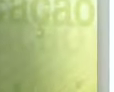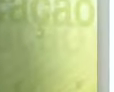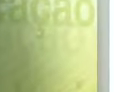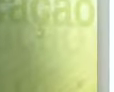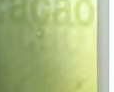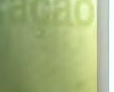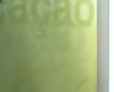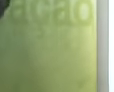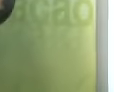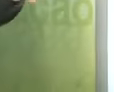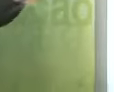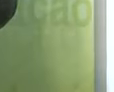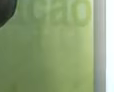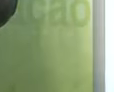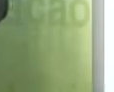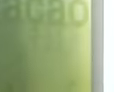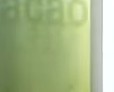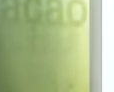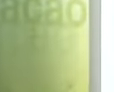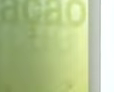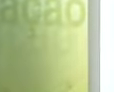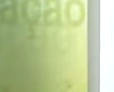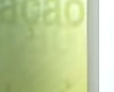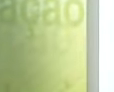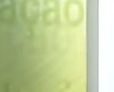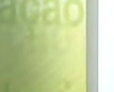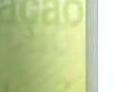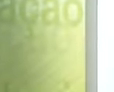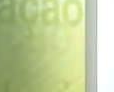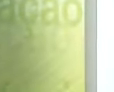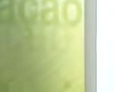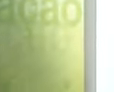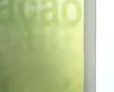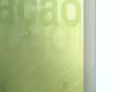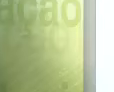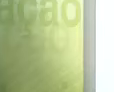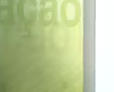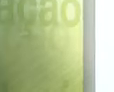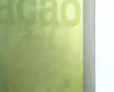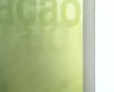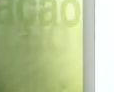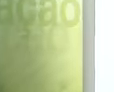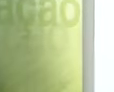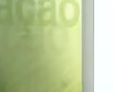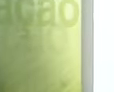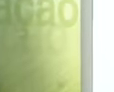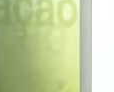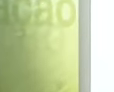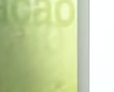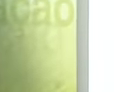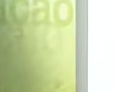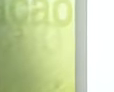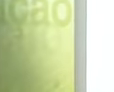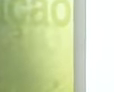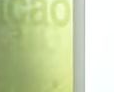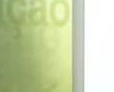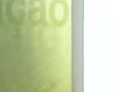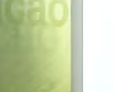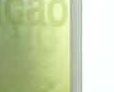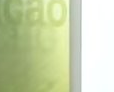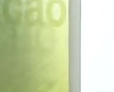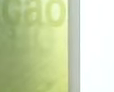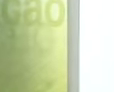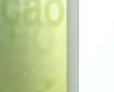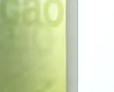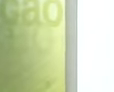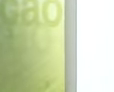Olá, eu espero que durante esse tempo da atividade vocês tenham conseguido identificar os elementos, o que está